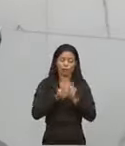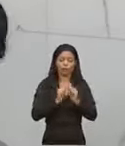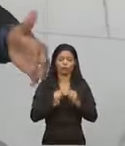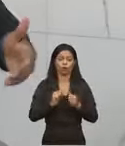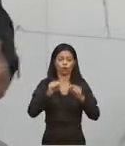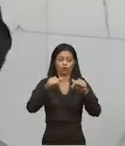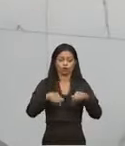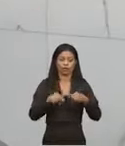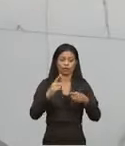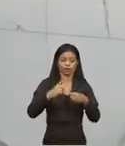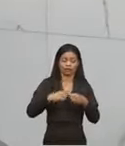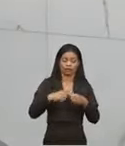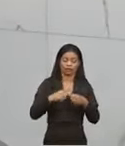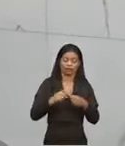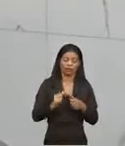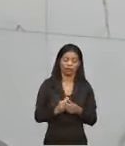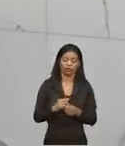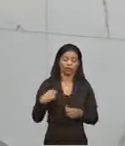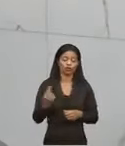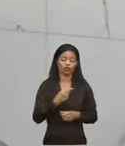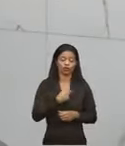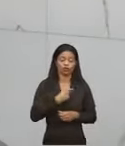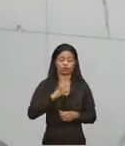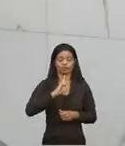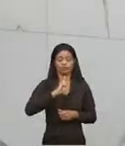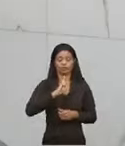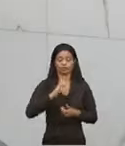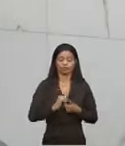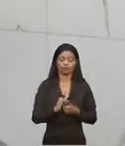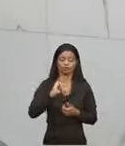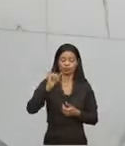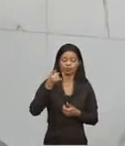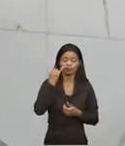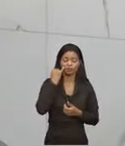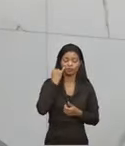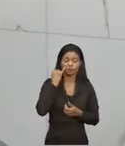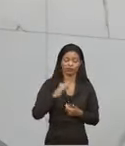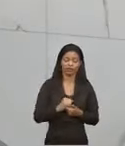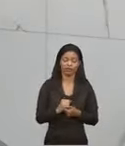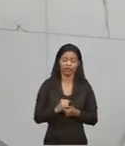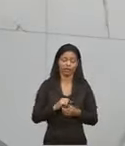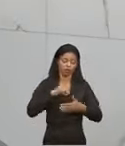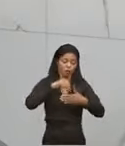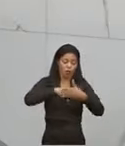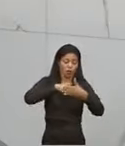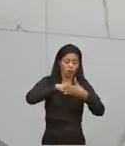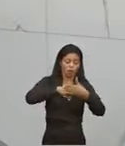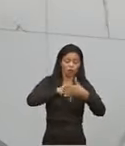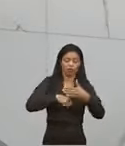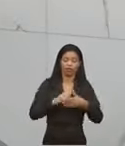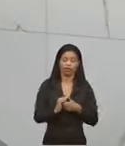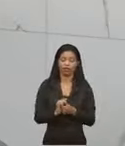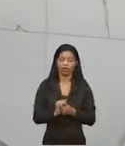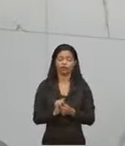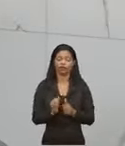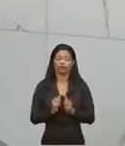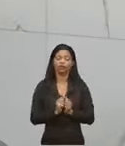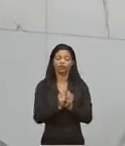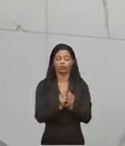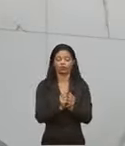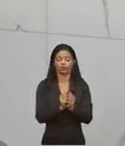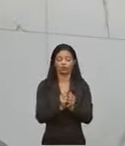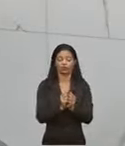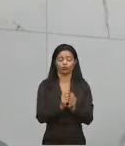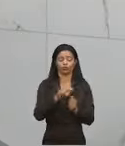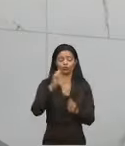água do nosso lado do esporte. Jamerson foi em cima de Elinaldo, e falando 46, e ali